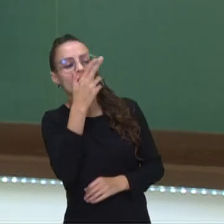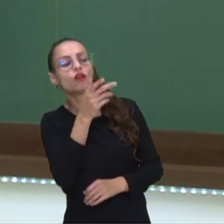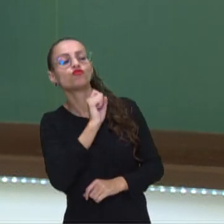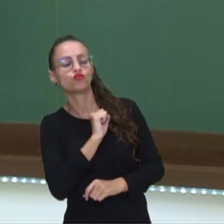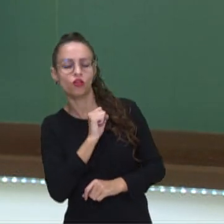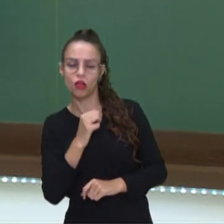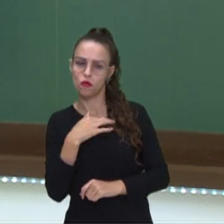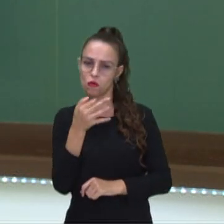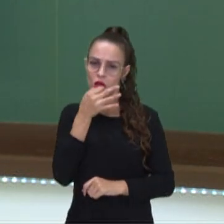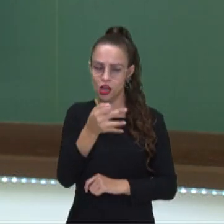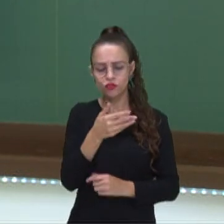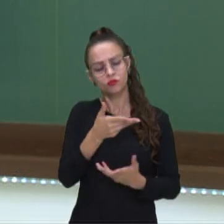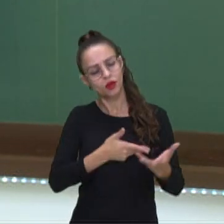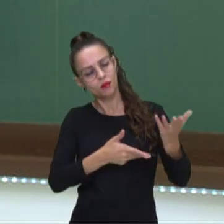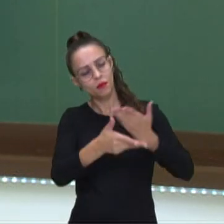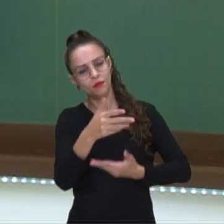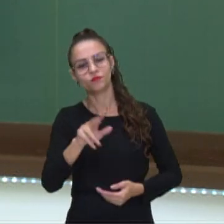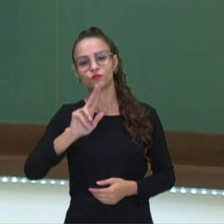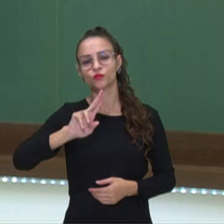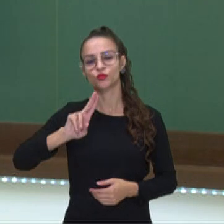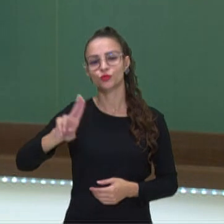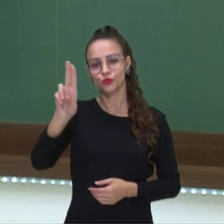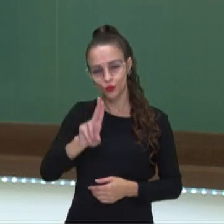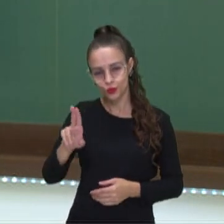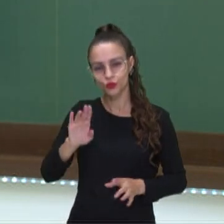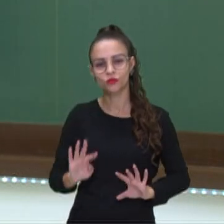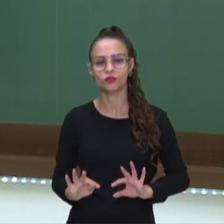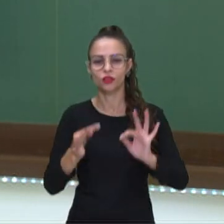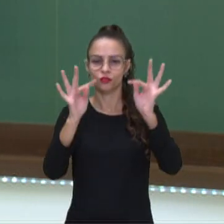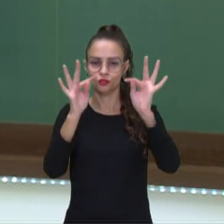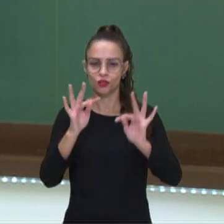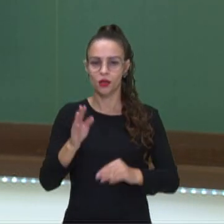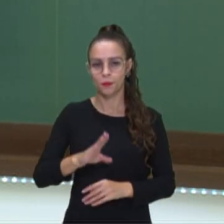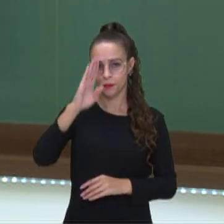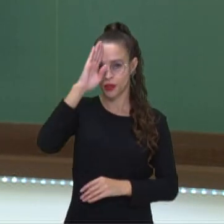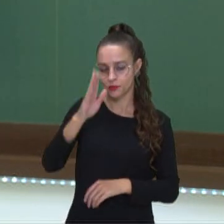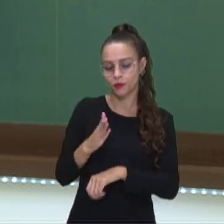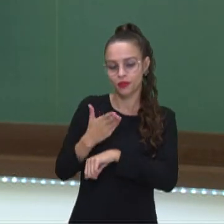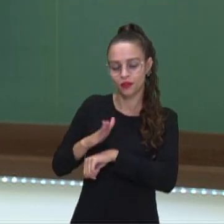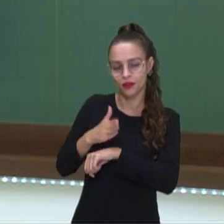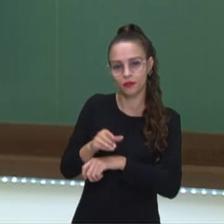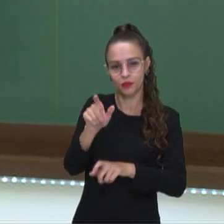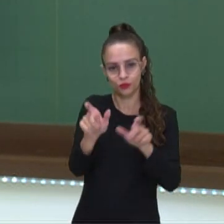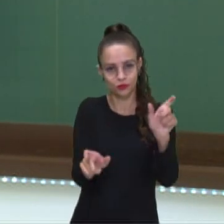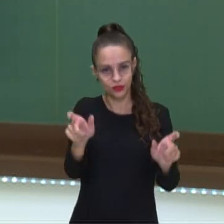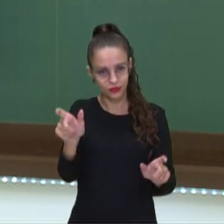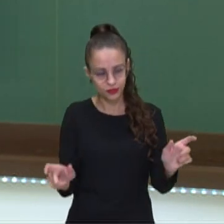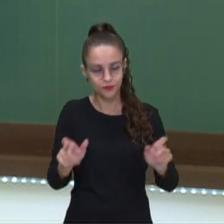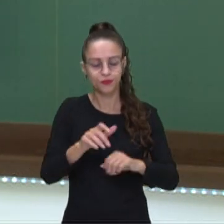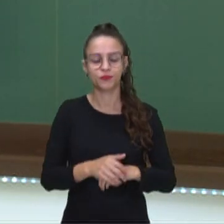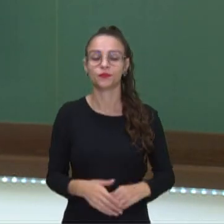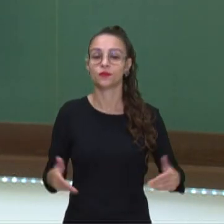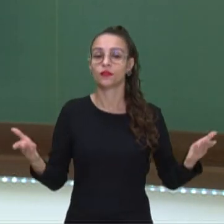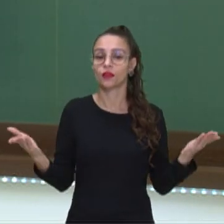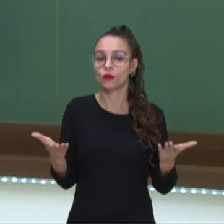o uso da tecnologia, principalmente no treinamento dos atletas. Agora a gente vai falar um